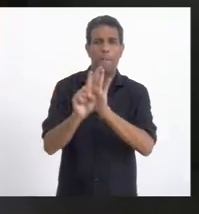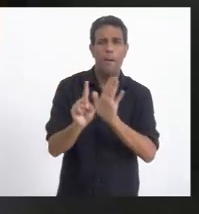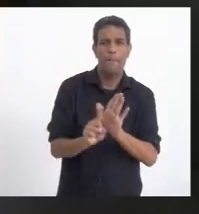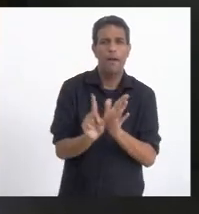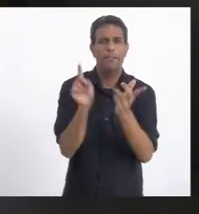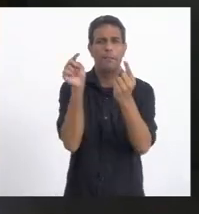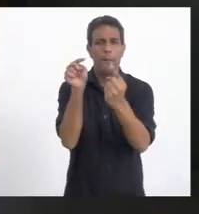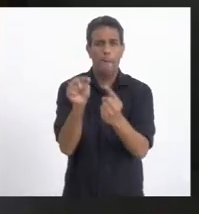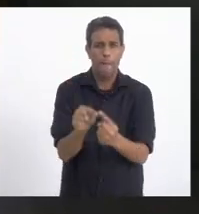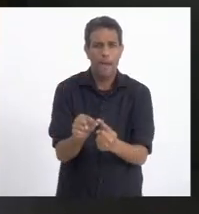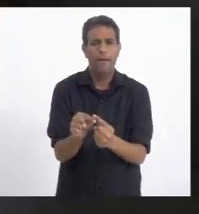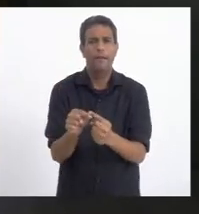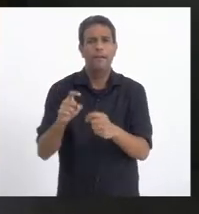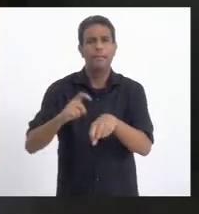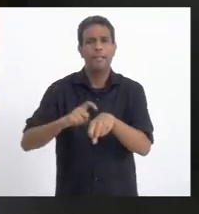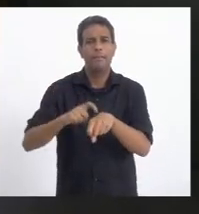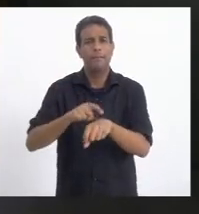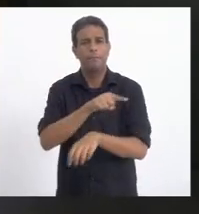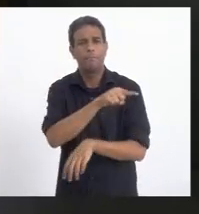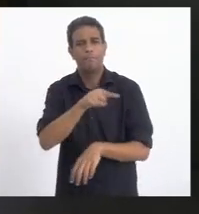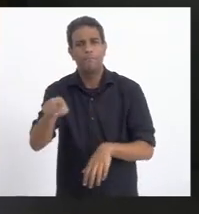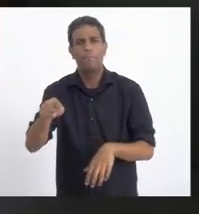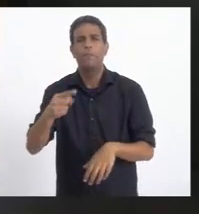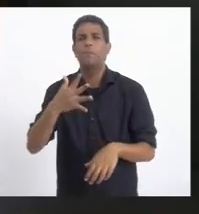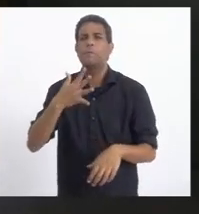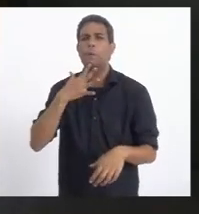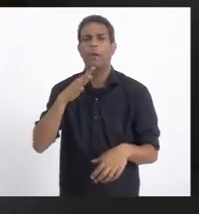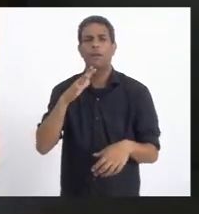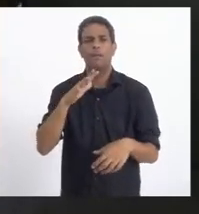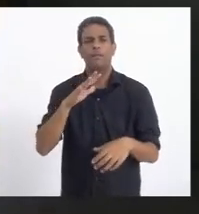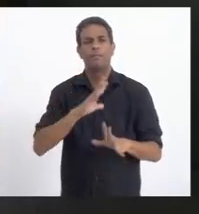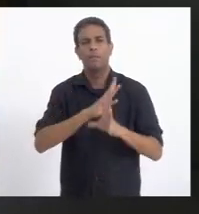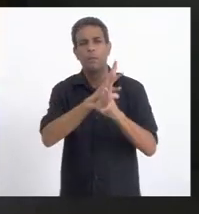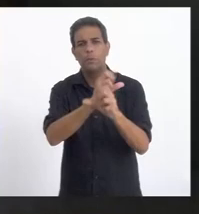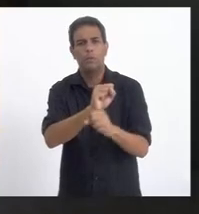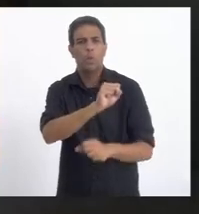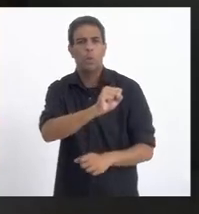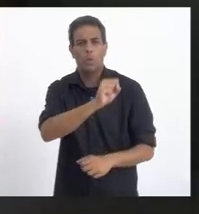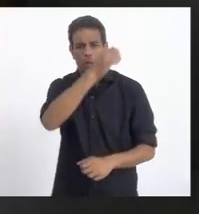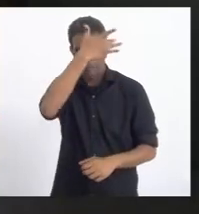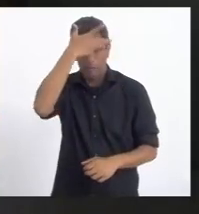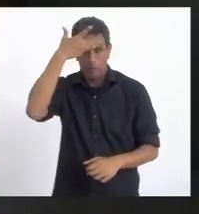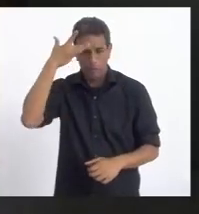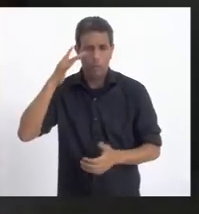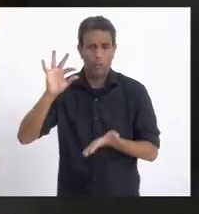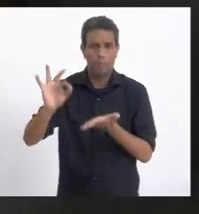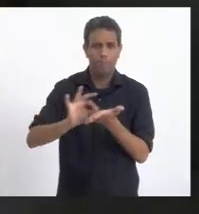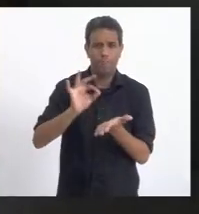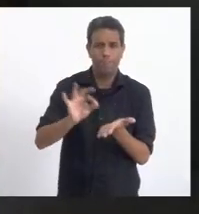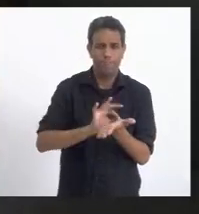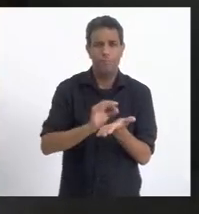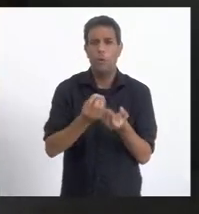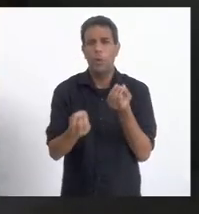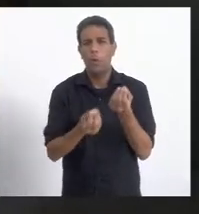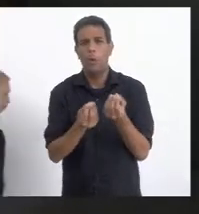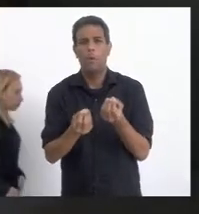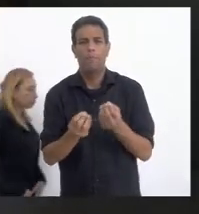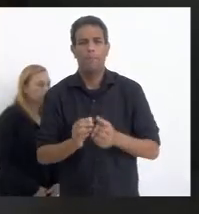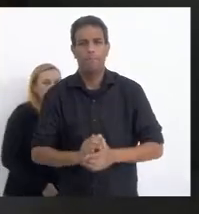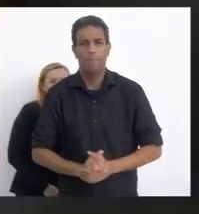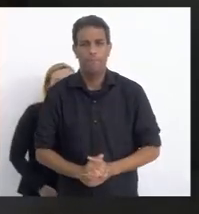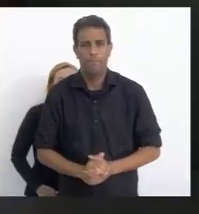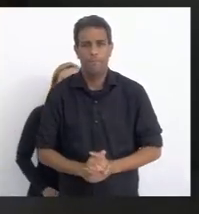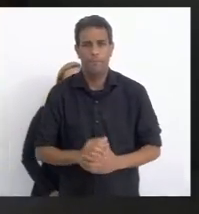objectivamente eu queria tentar o vi pelo menos oito inscritos que estão passo a palavra Deputado Amorim pois Deputado achando que não